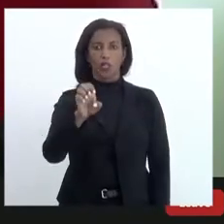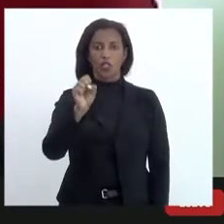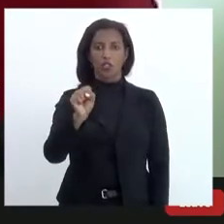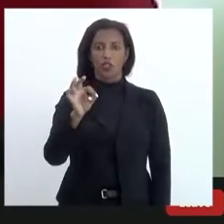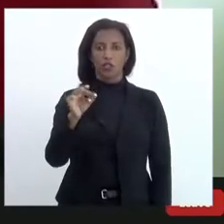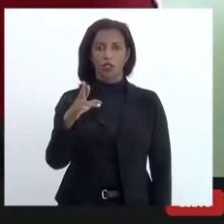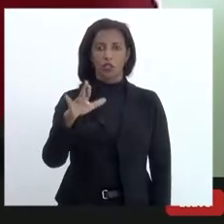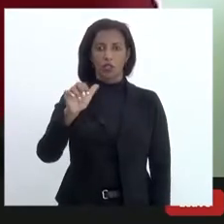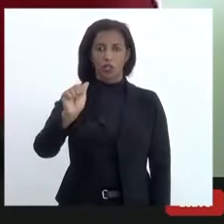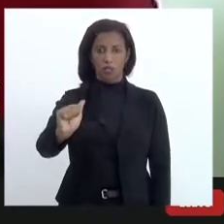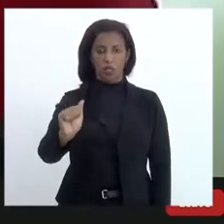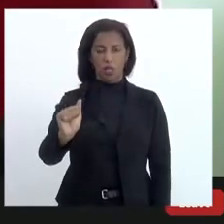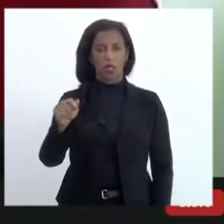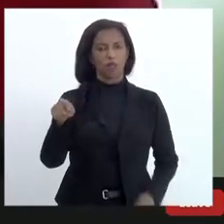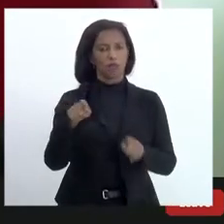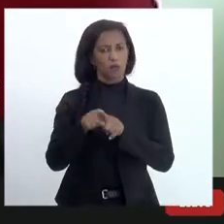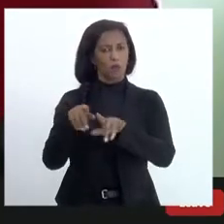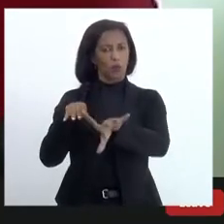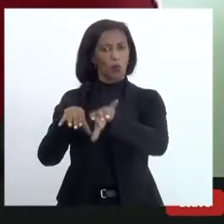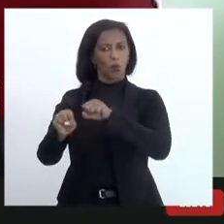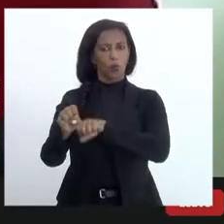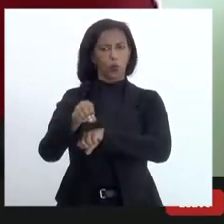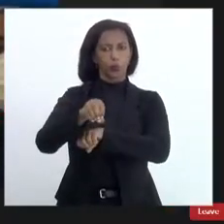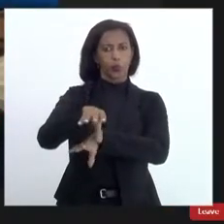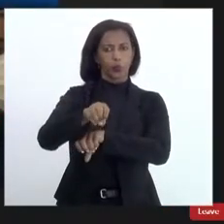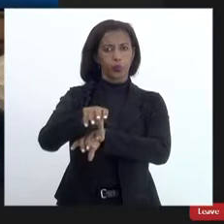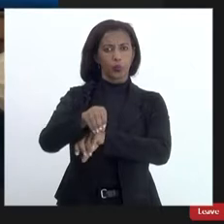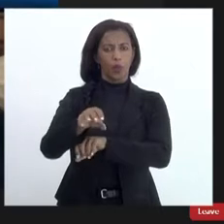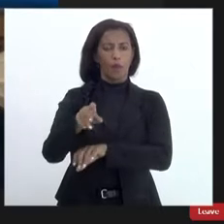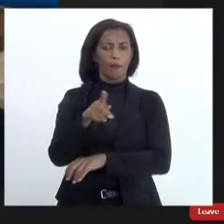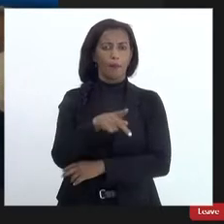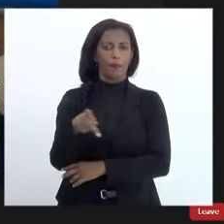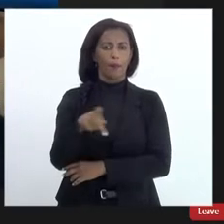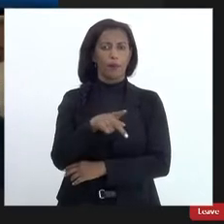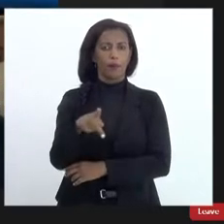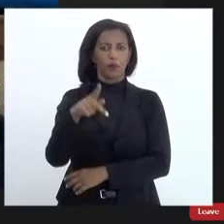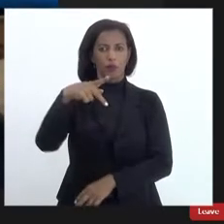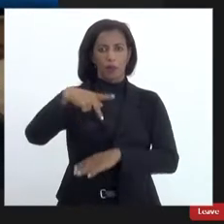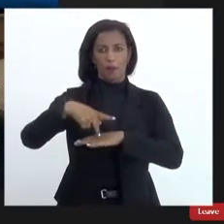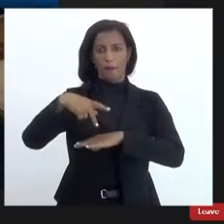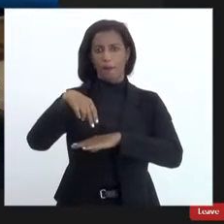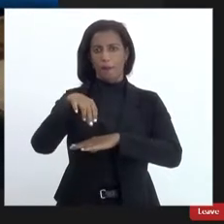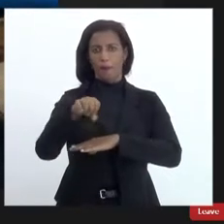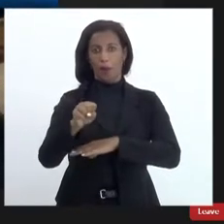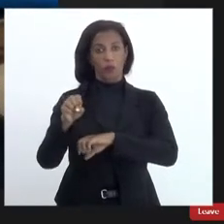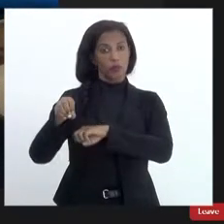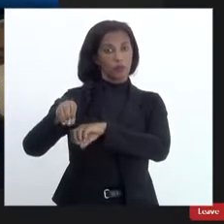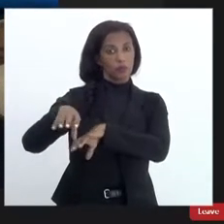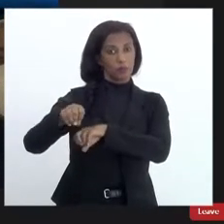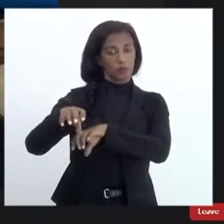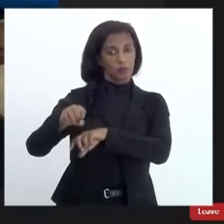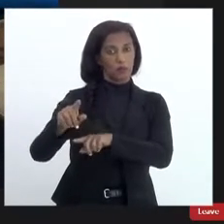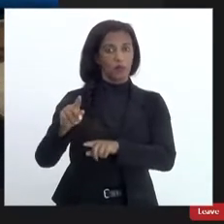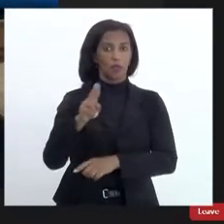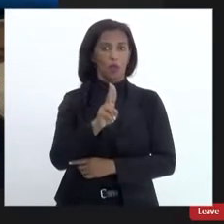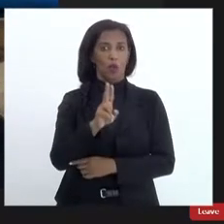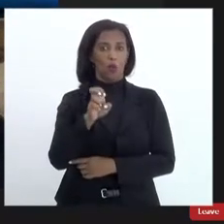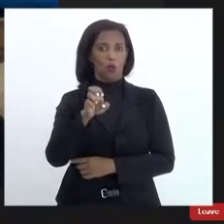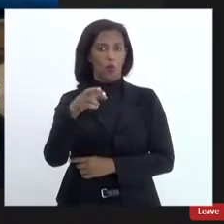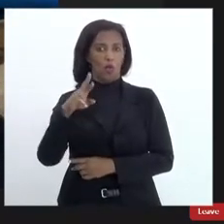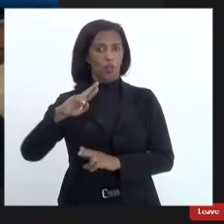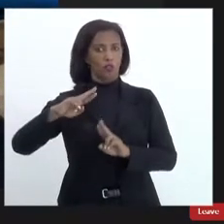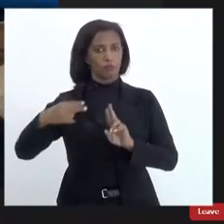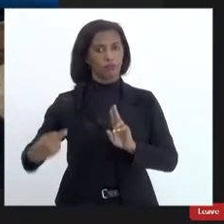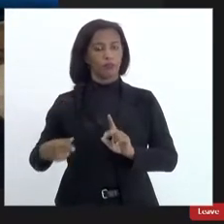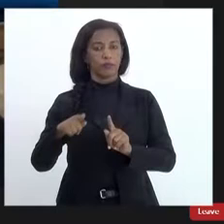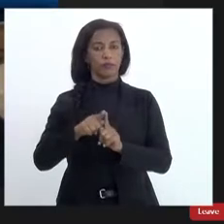Guedes Caputo, doutora em Educação, professora do programa de pós-graduação em educação da UERJ.